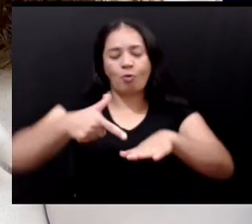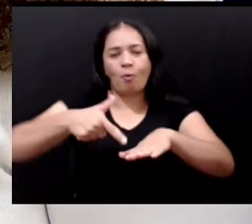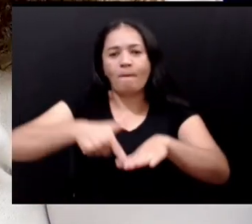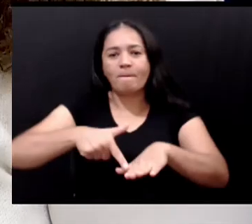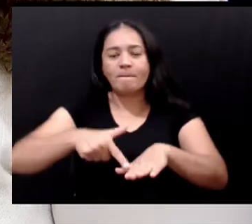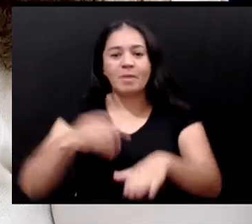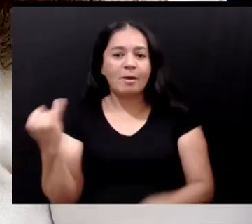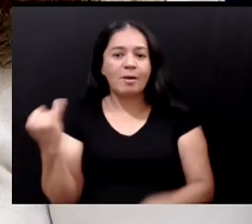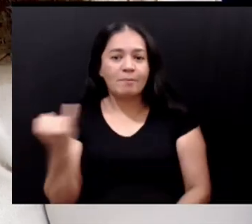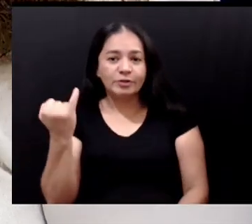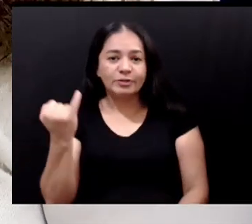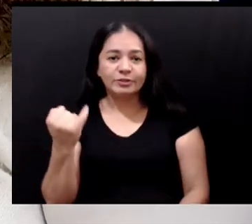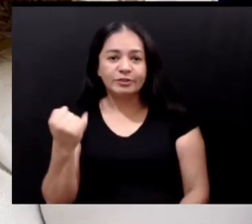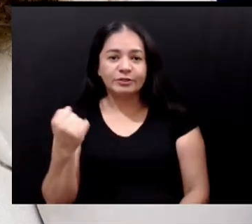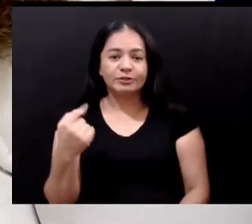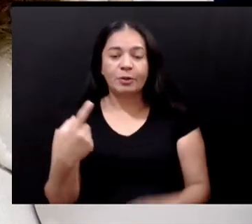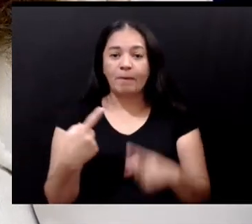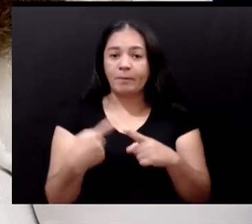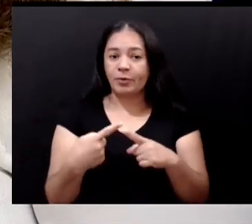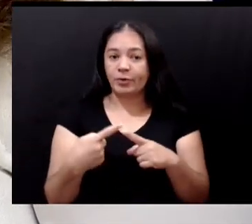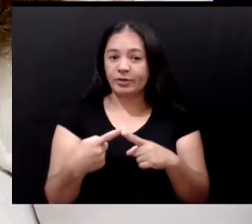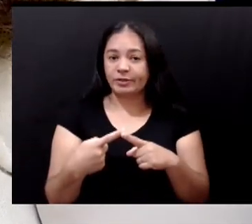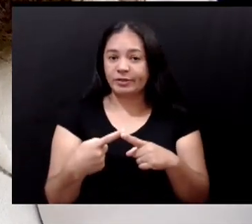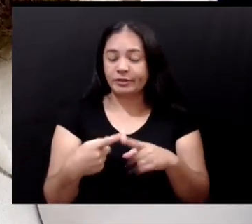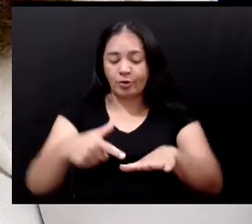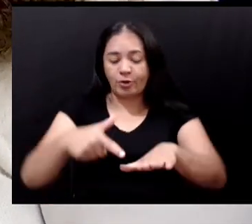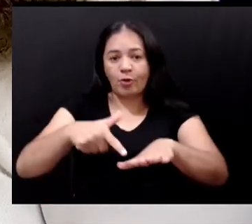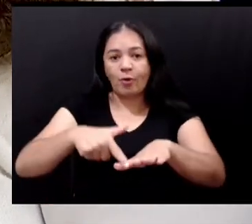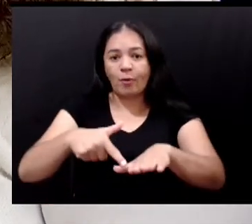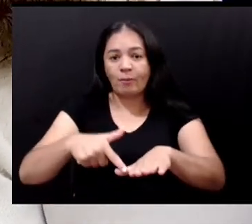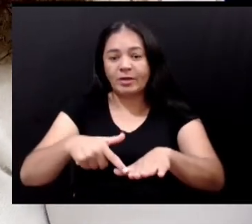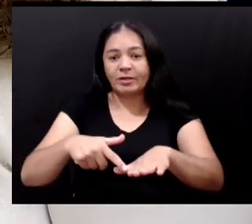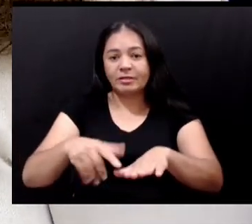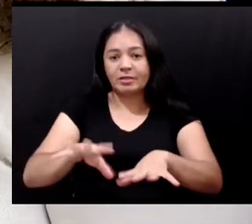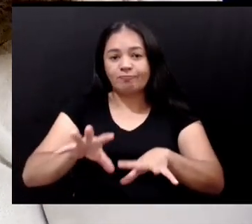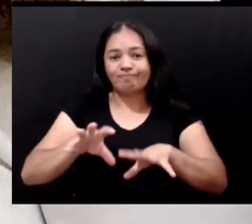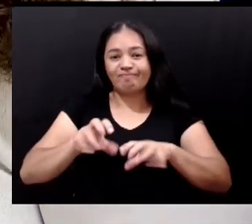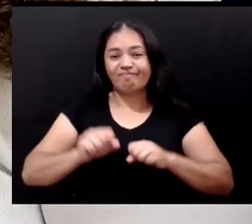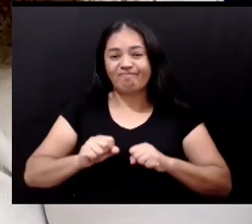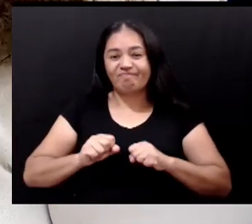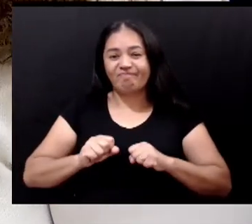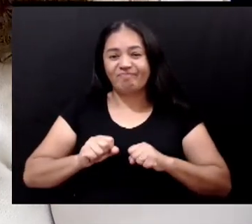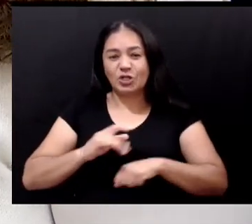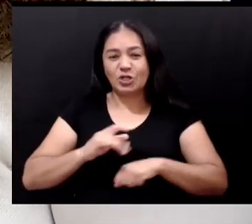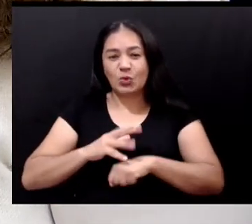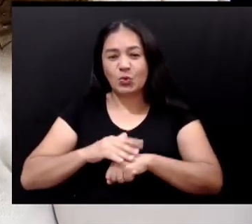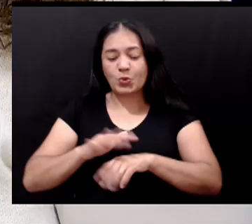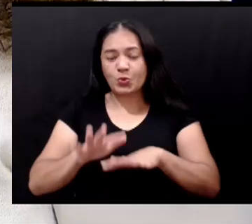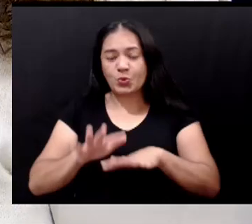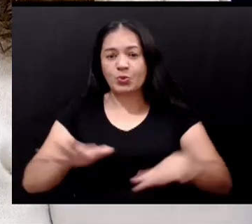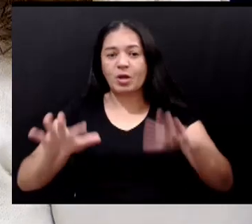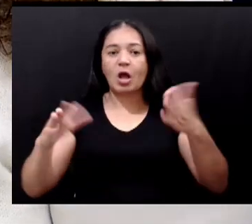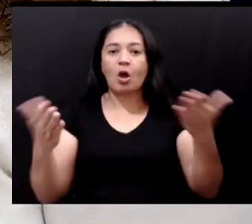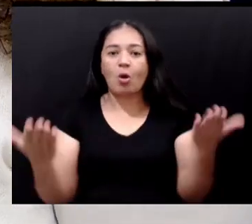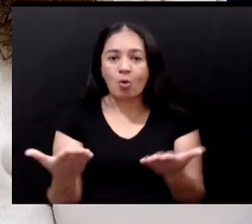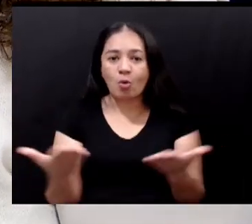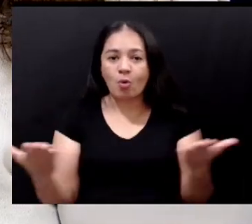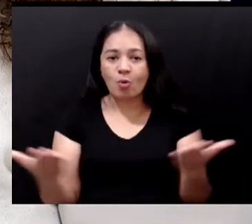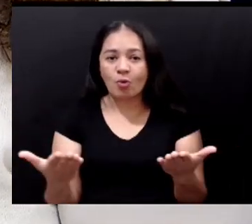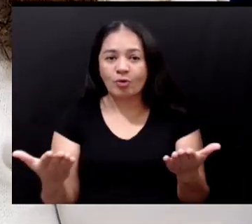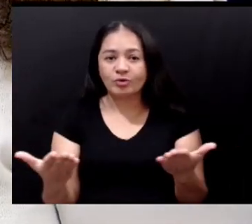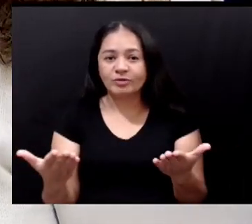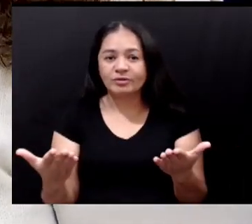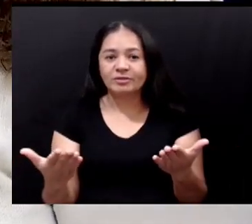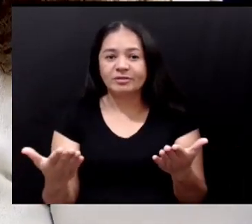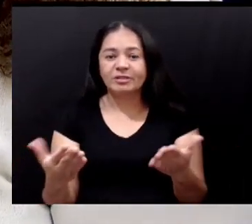gente adquire várias patologias que fazem mal à nossa saúde no contexto geral. Hoje em dia, a que nos causa mais